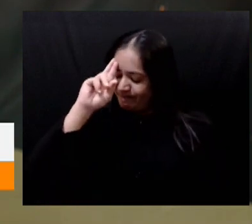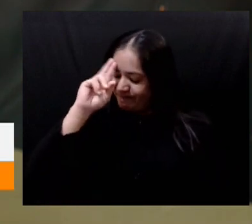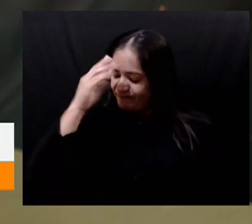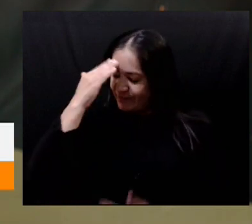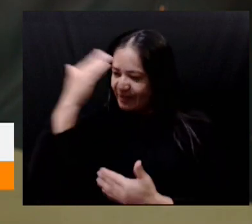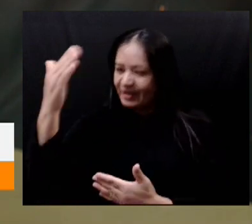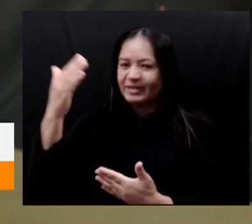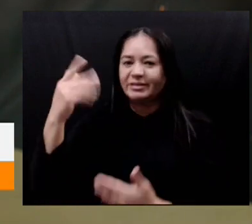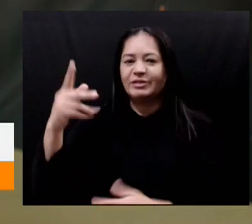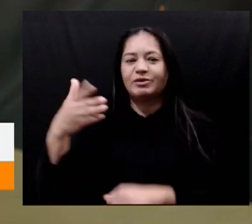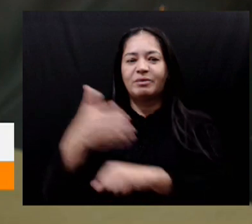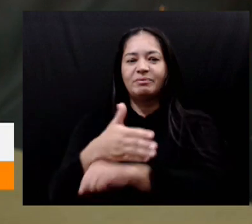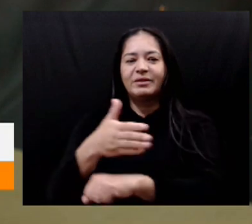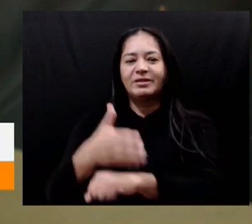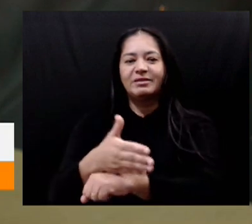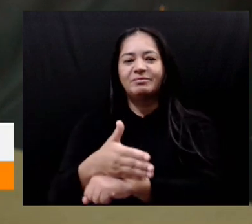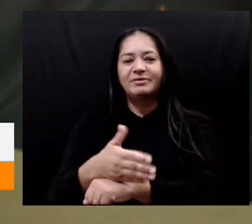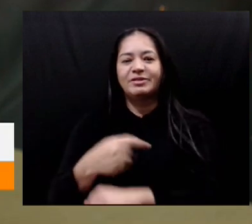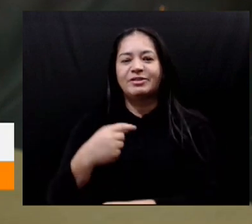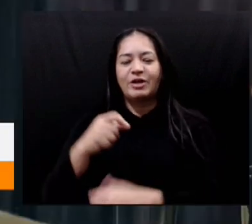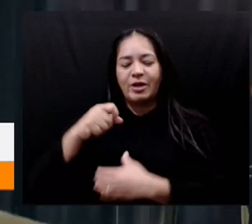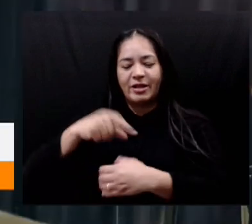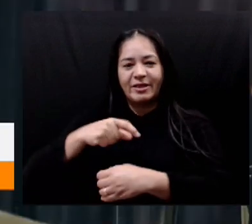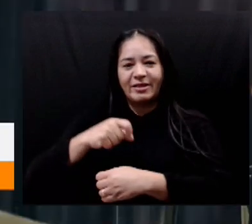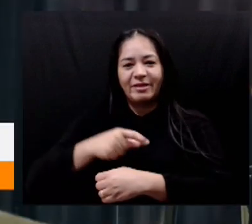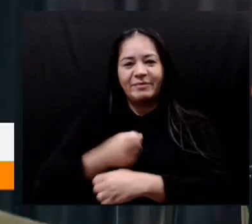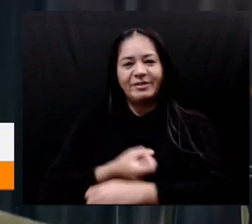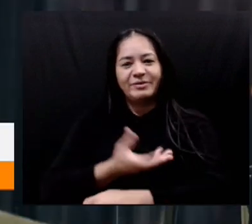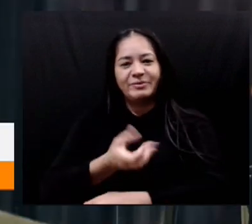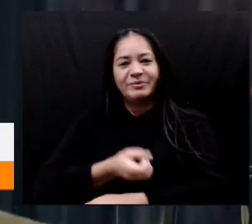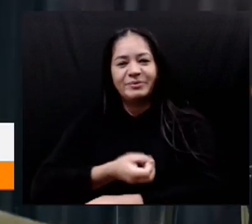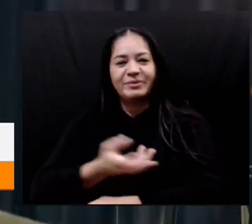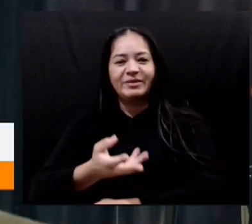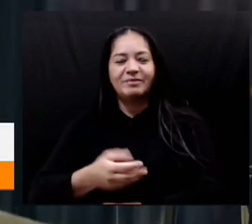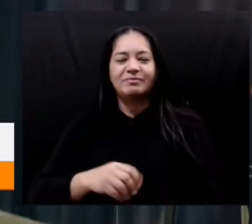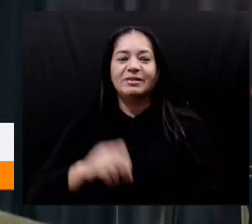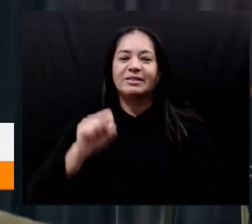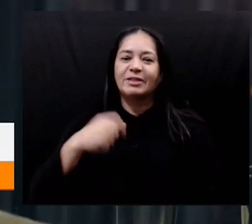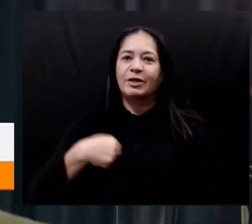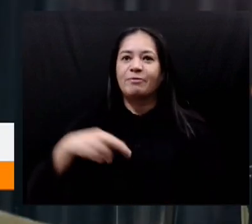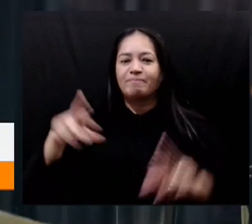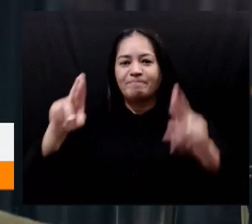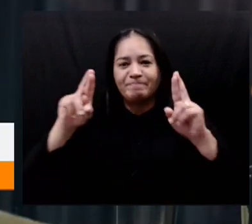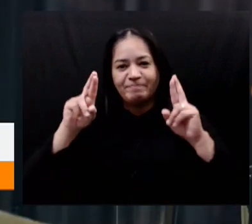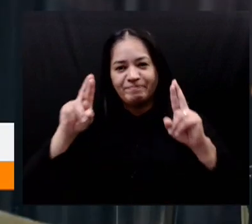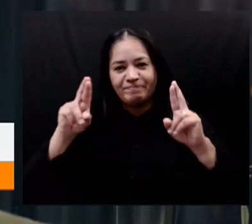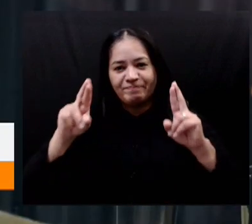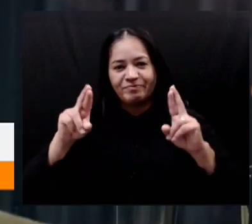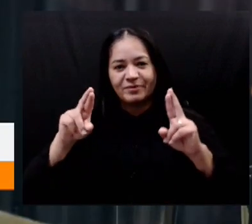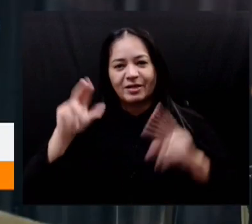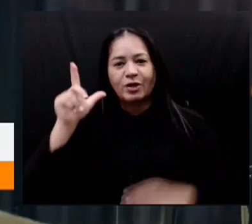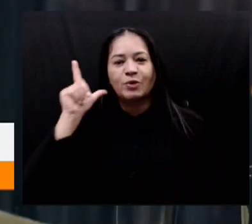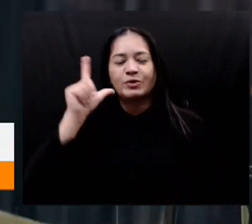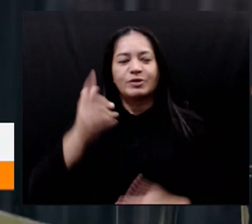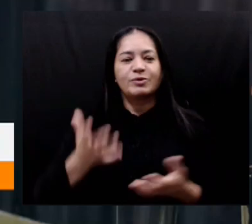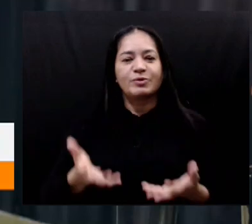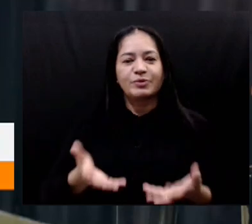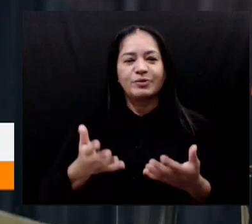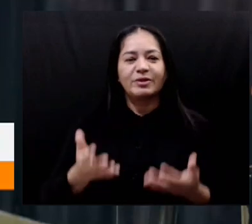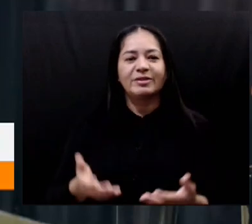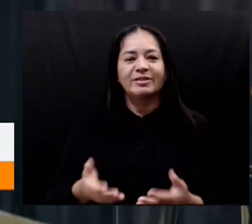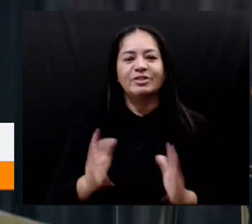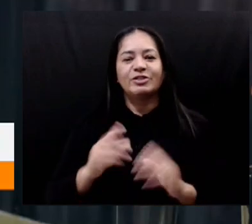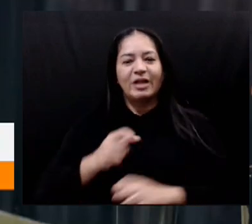e lançamos a sementinha. Uhum. Com certeza, espero realmente ter contribuído e ter lançado essa semente,